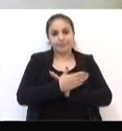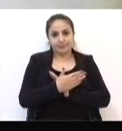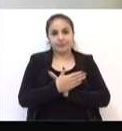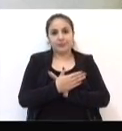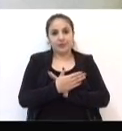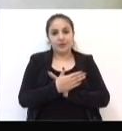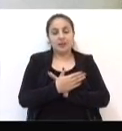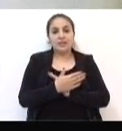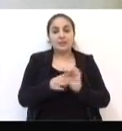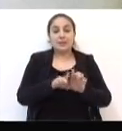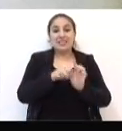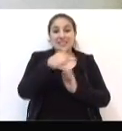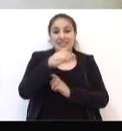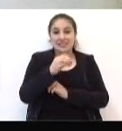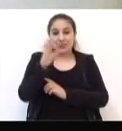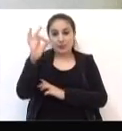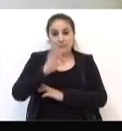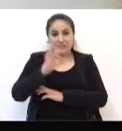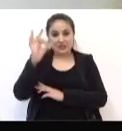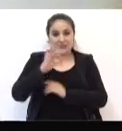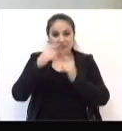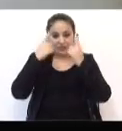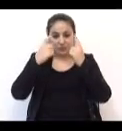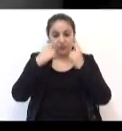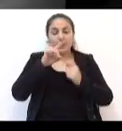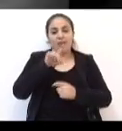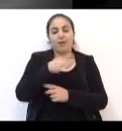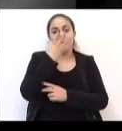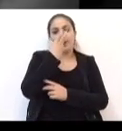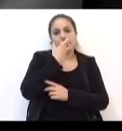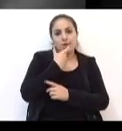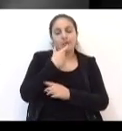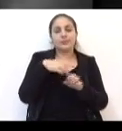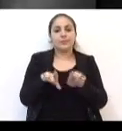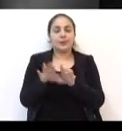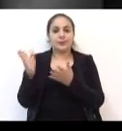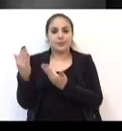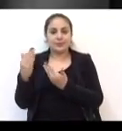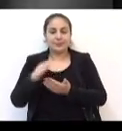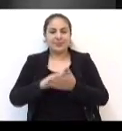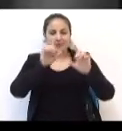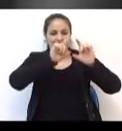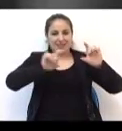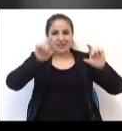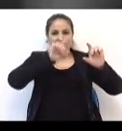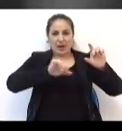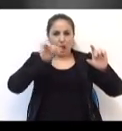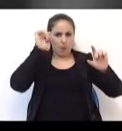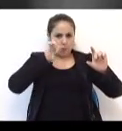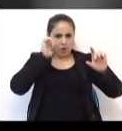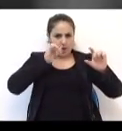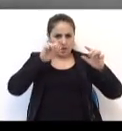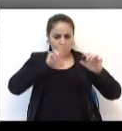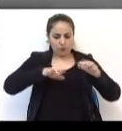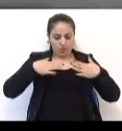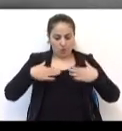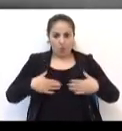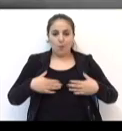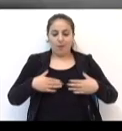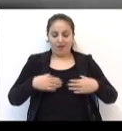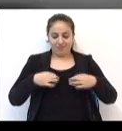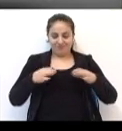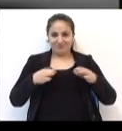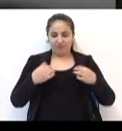de estupro são crianças e adolescentes. A frase "a mulher que usa roupas provocativas não